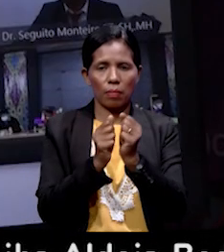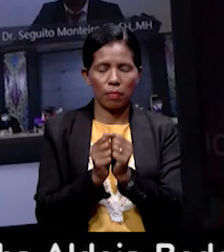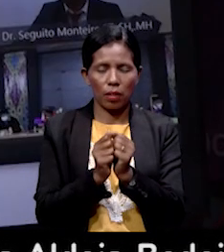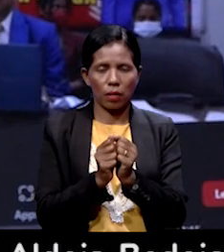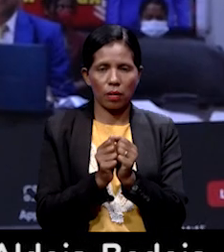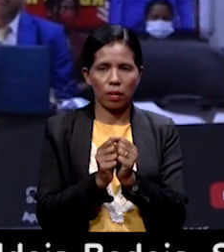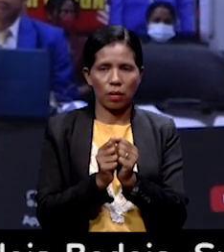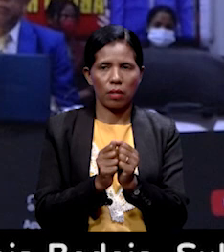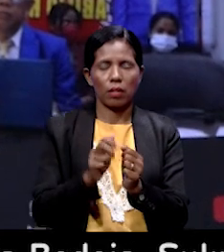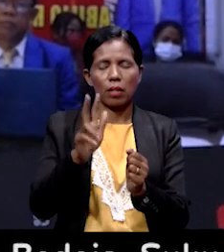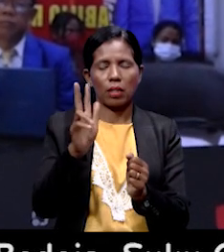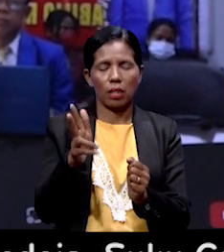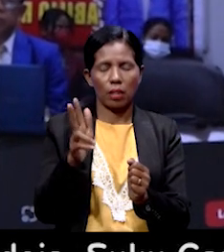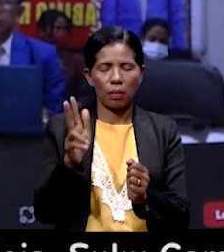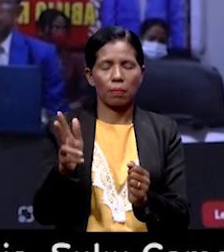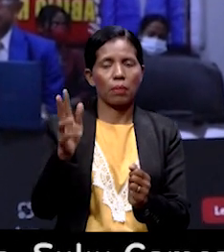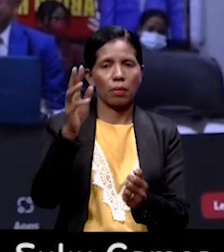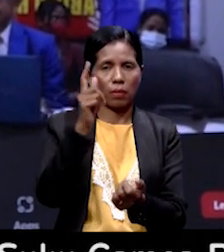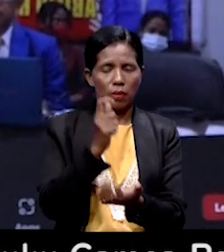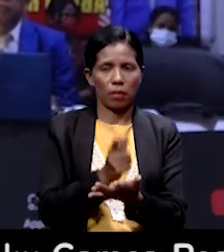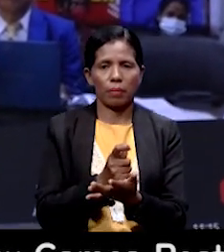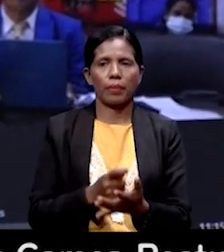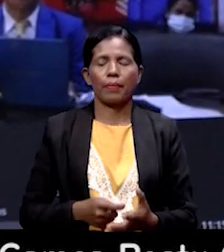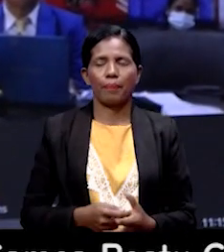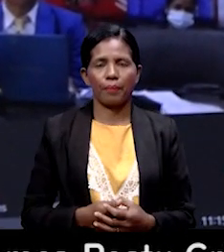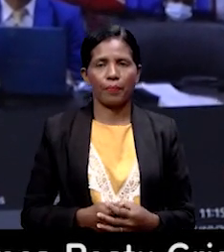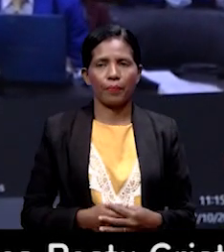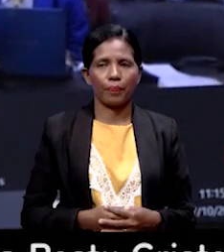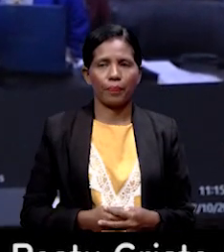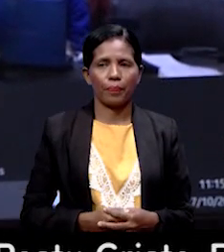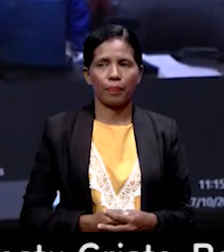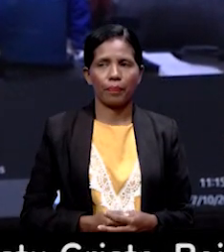Amerikano rihun tol nuluresin. Gasparinha de Souza, Jaime dos Santos, GMN.